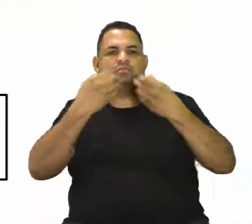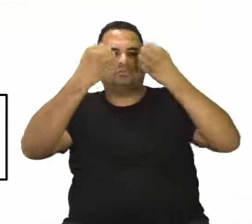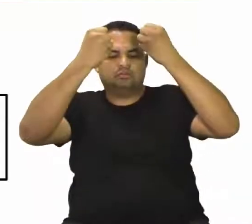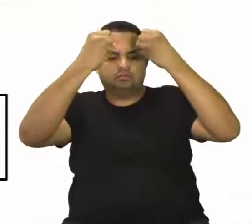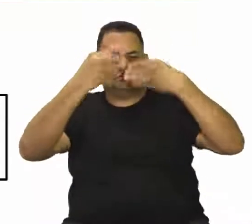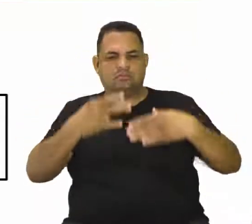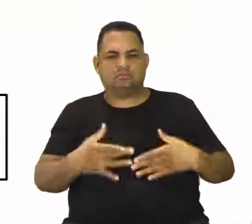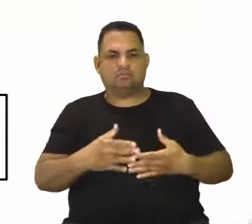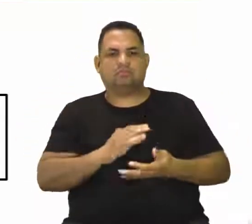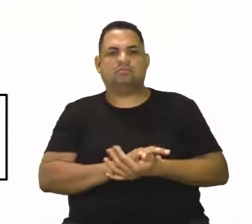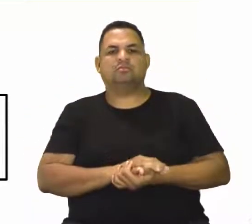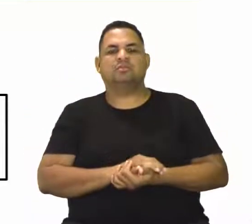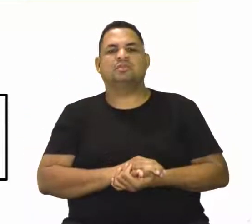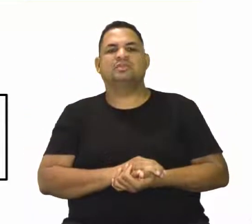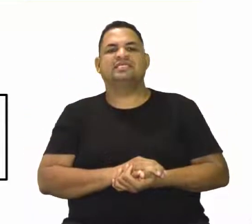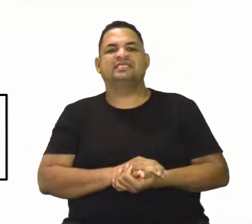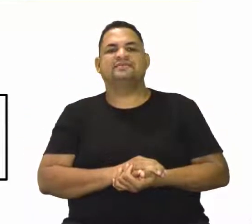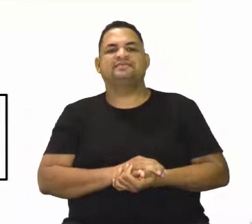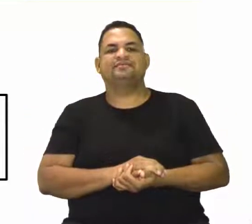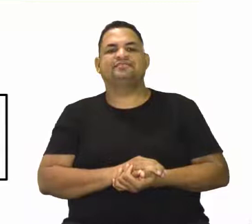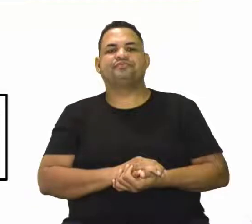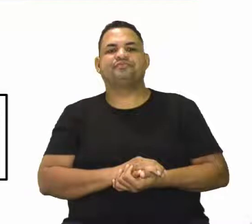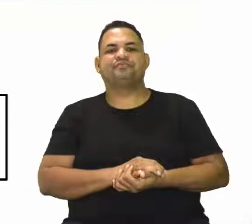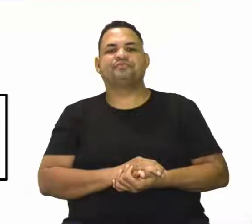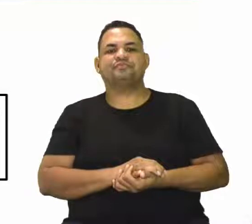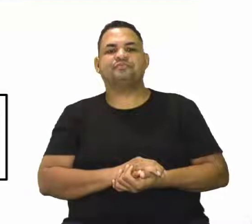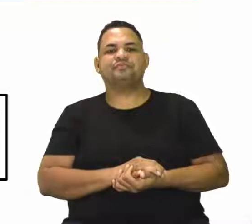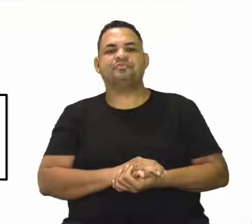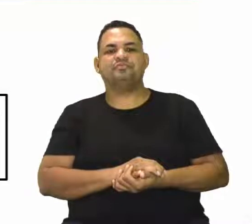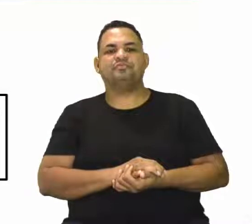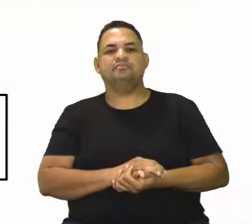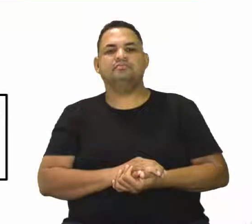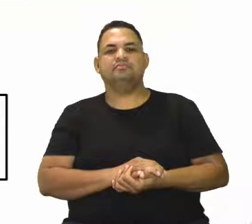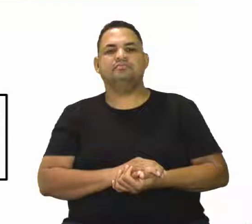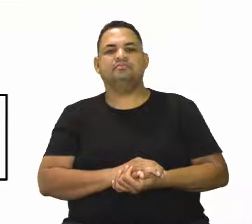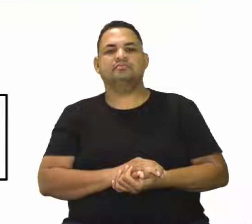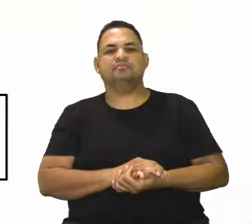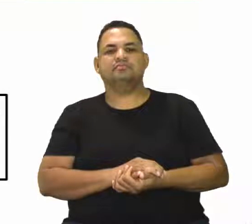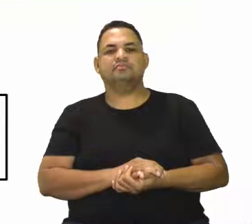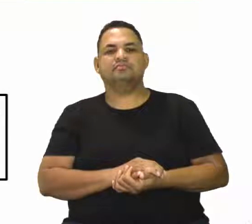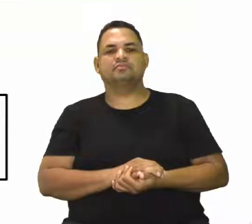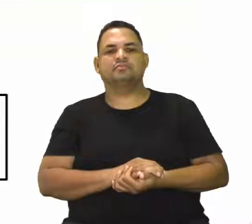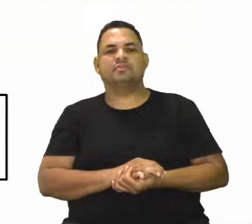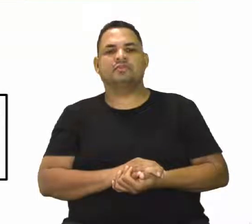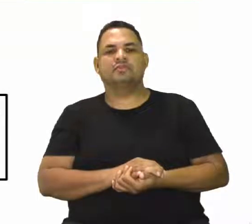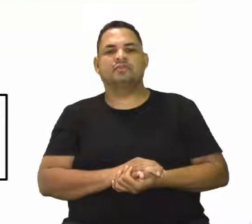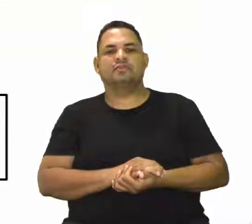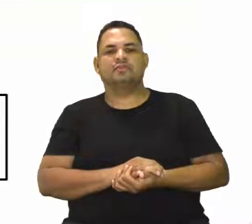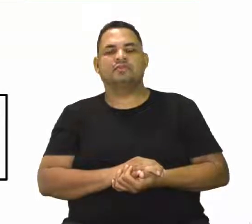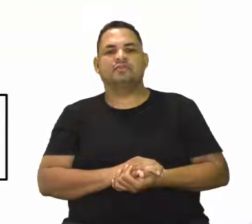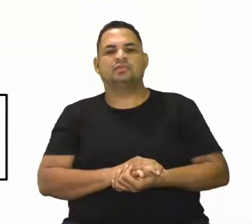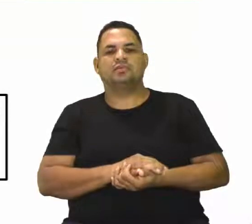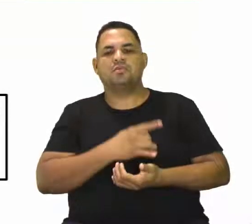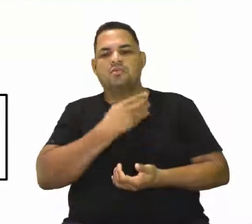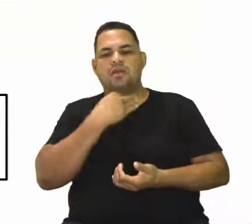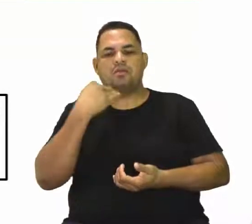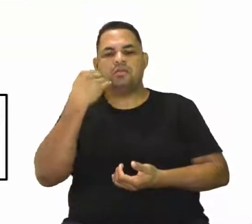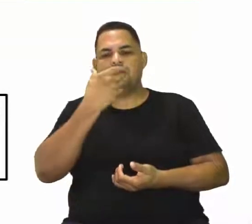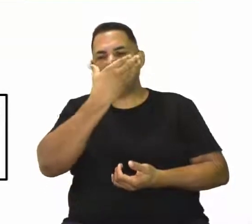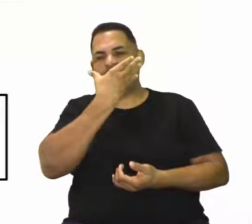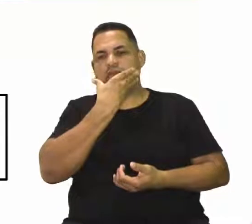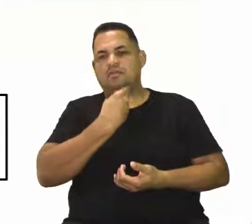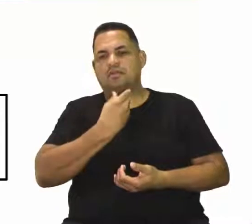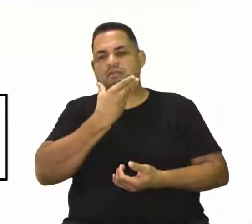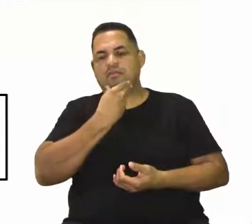te explicar o cara ó olha o corte da barba Gente olha o corte da barba tem nada a ver